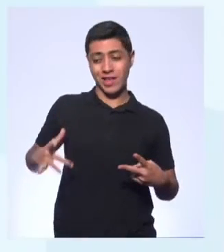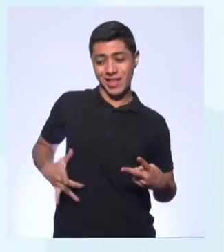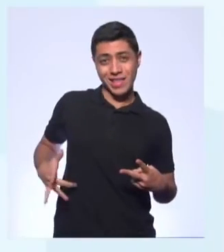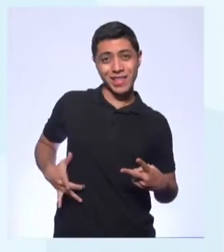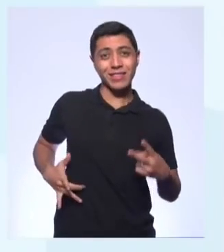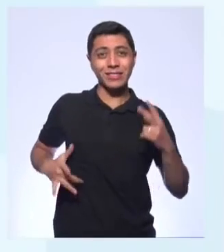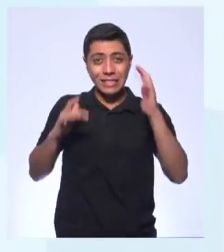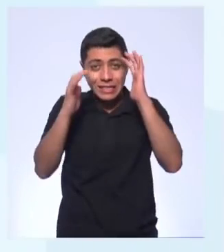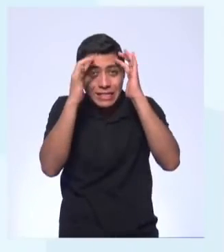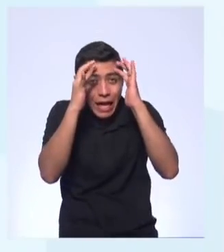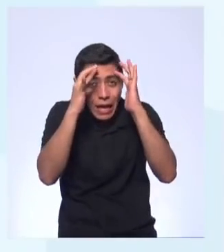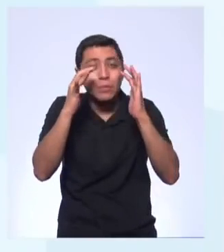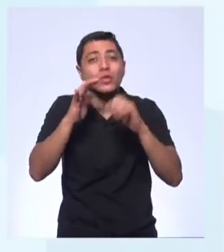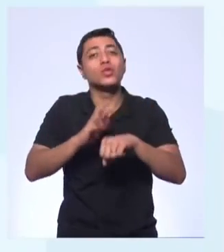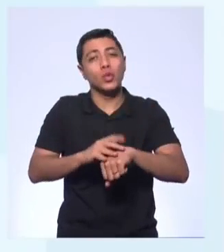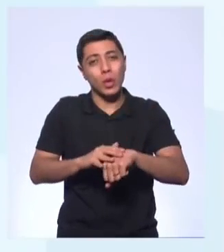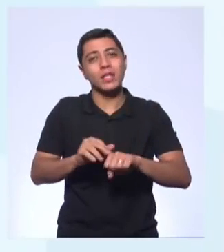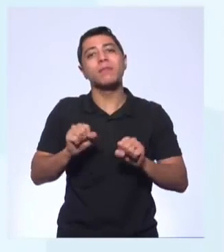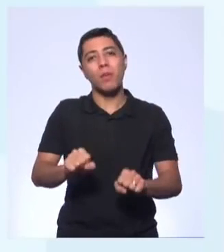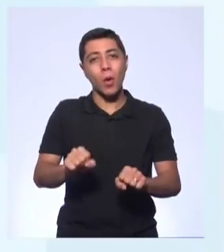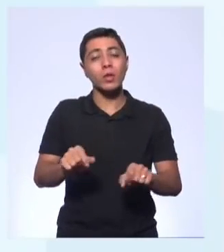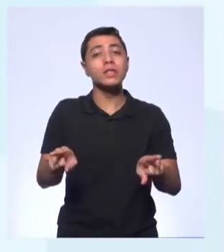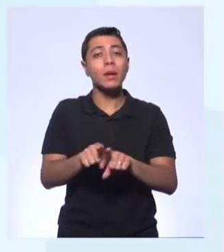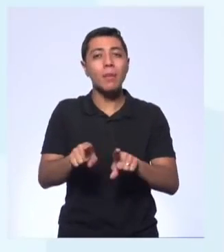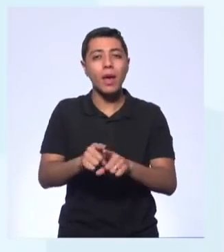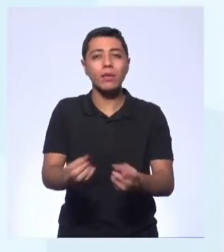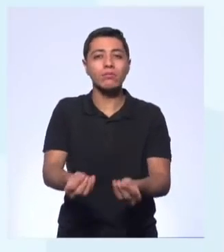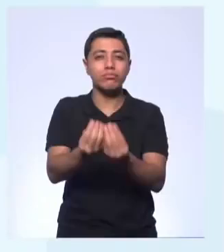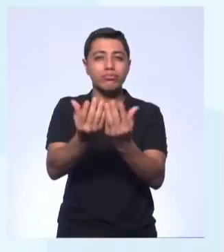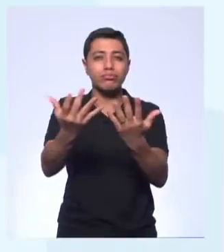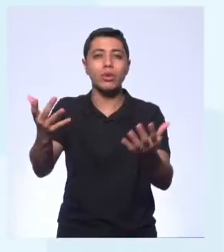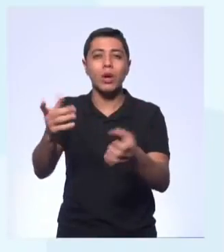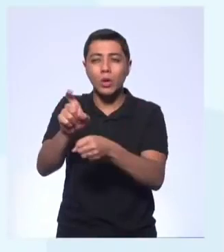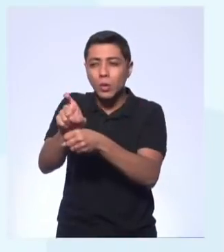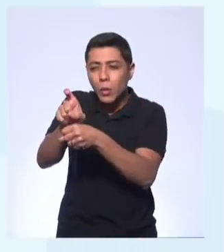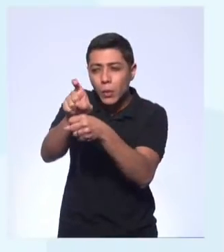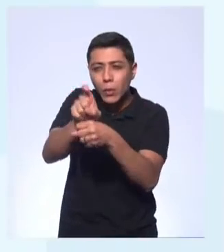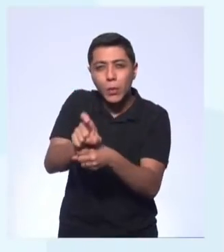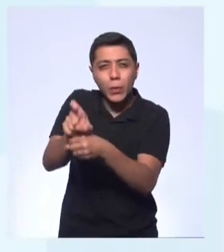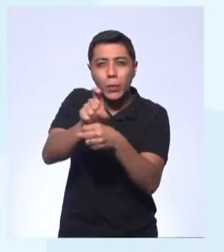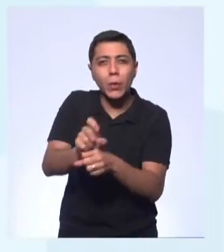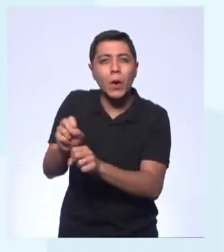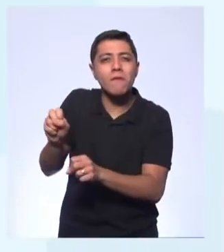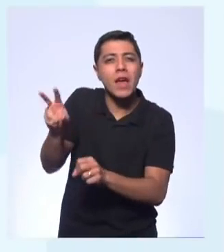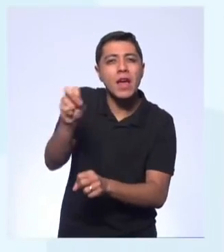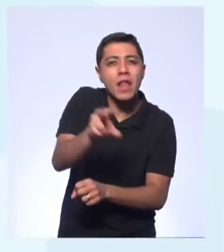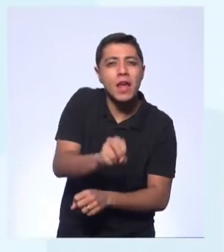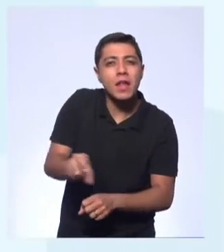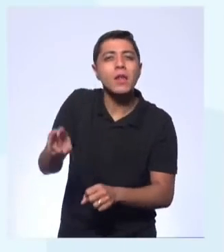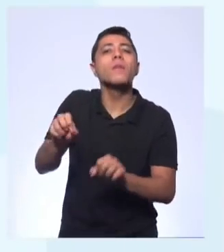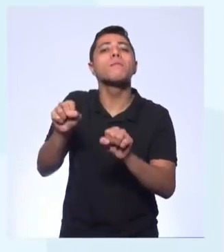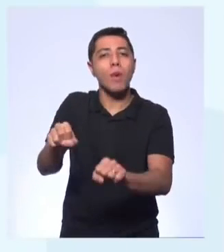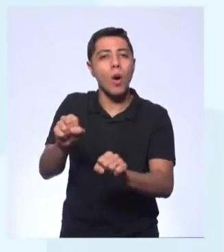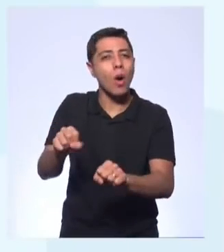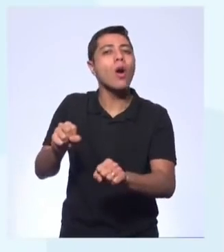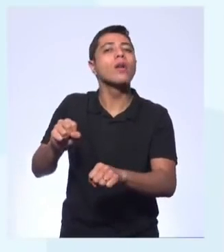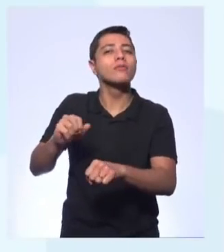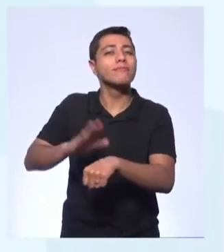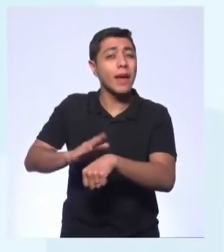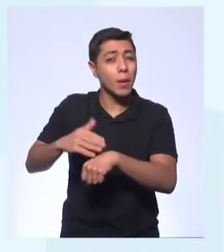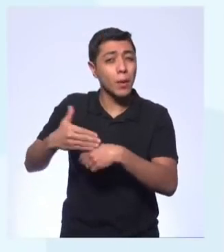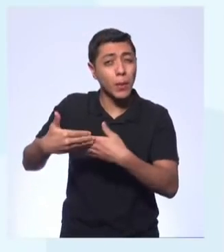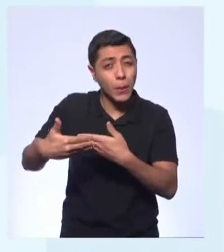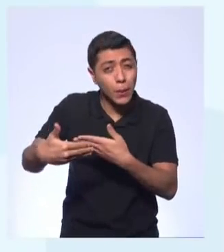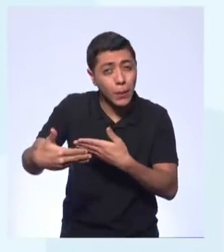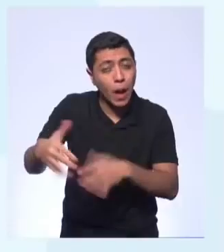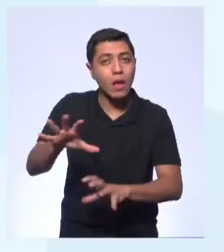gente sabe que o uso a longo prazo pode trazer câncer, infertilidade. e os gases poluentes que